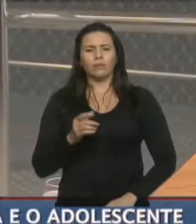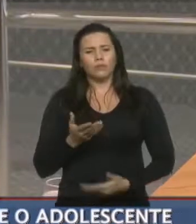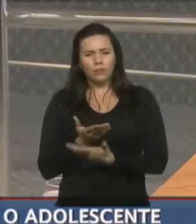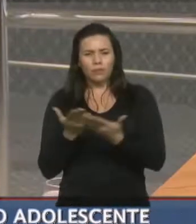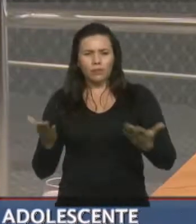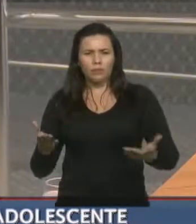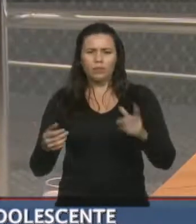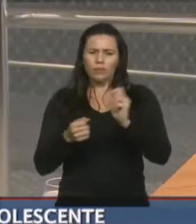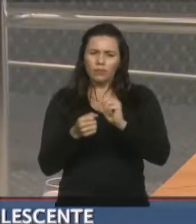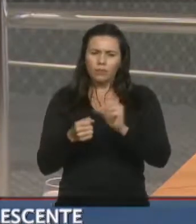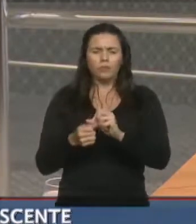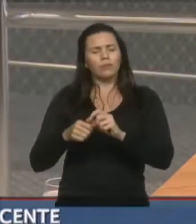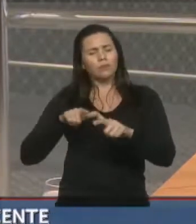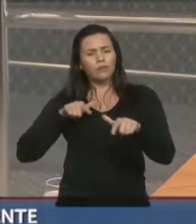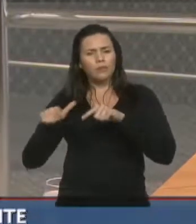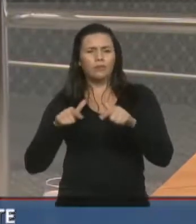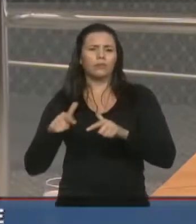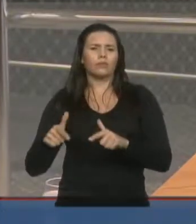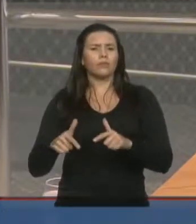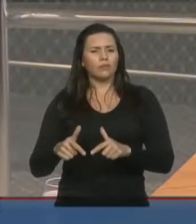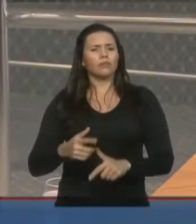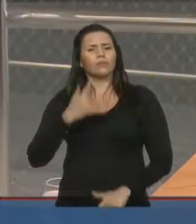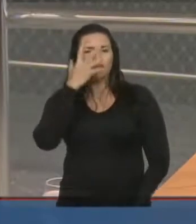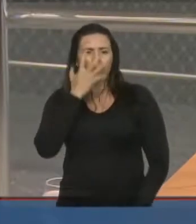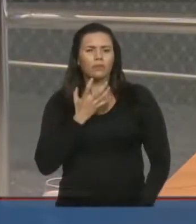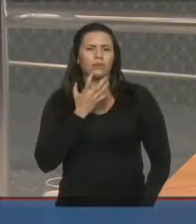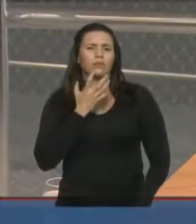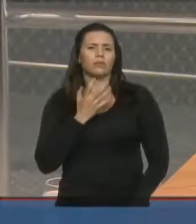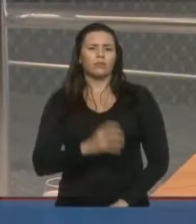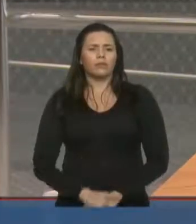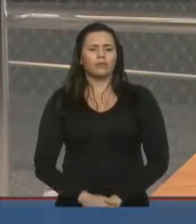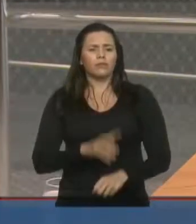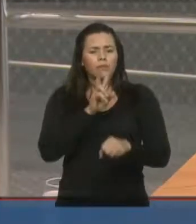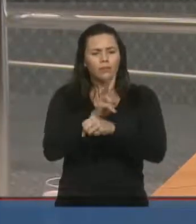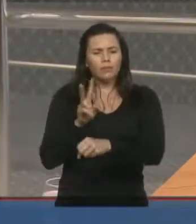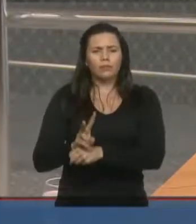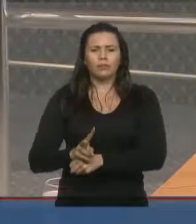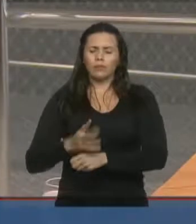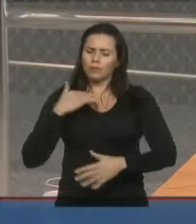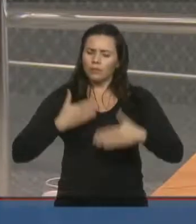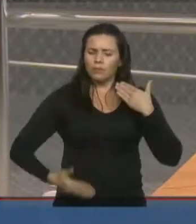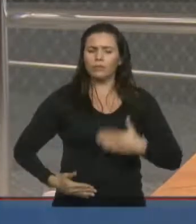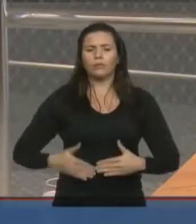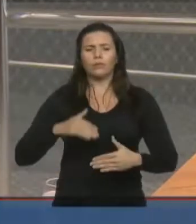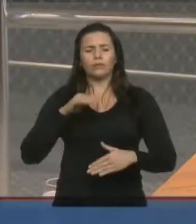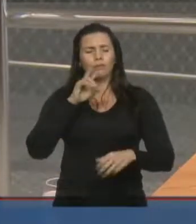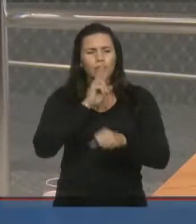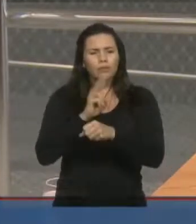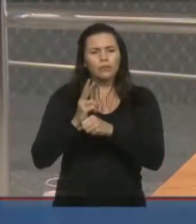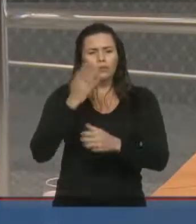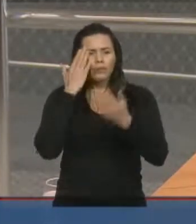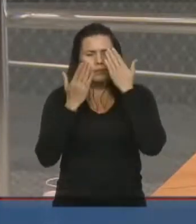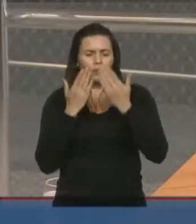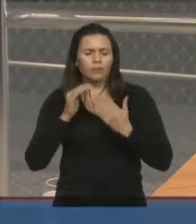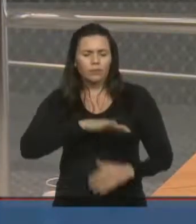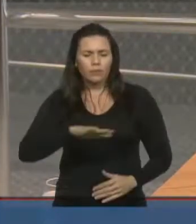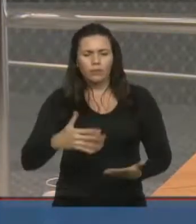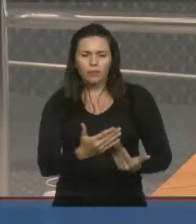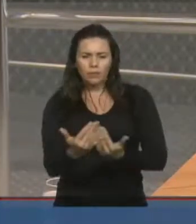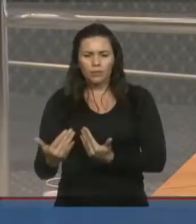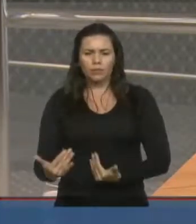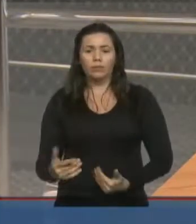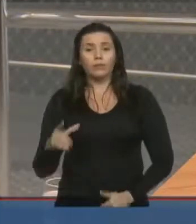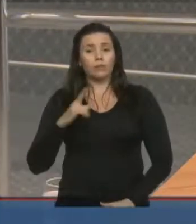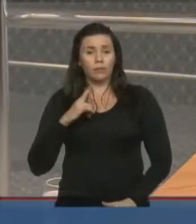trabalho aumentar de importância, de sobrelevar a sua necessidade. Nós temos no Ministério Público, inclusive, um grupo